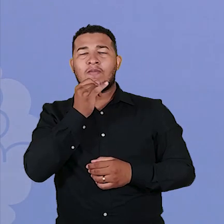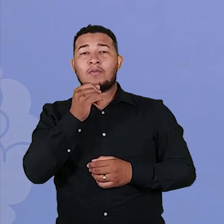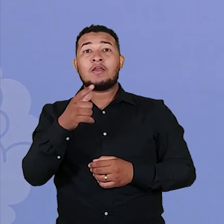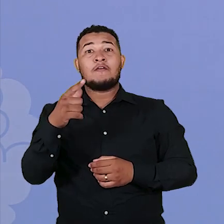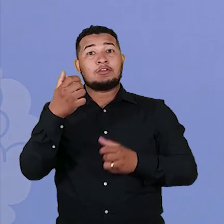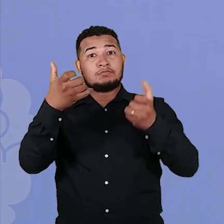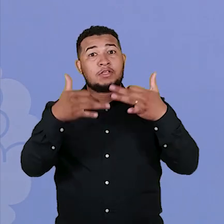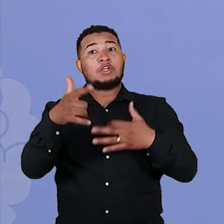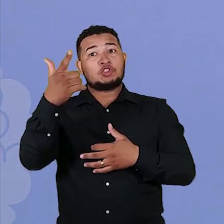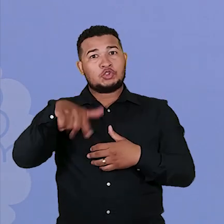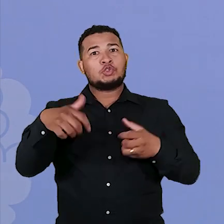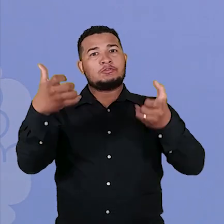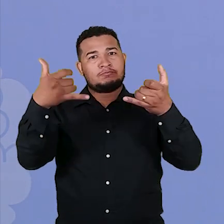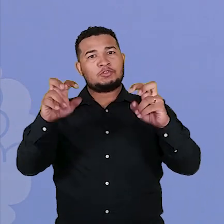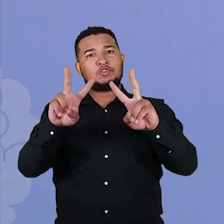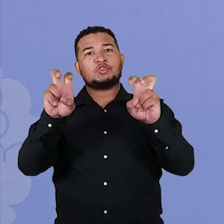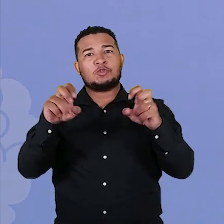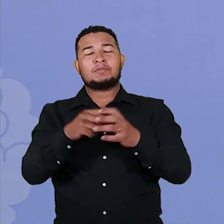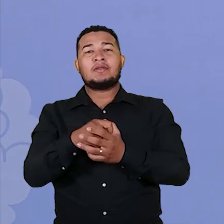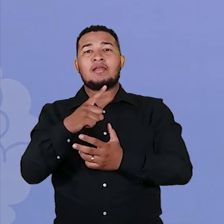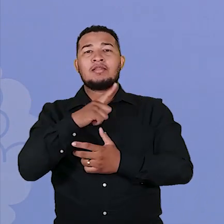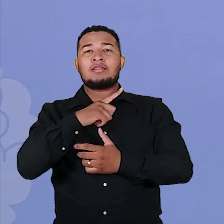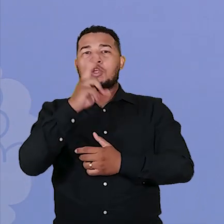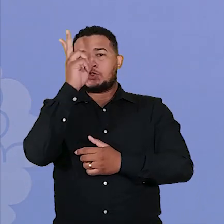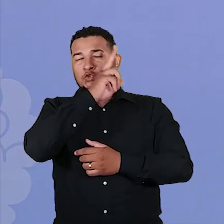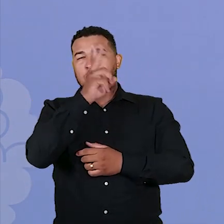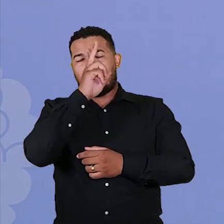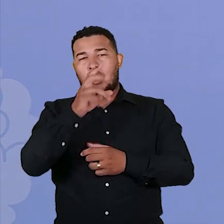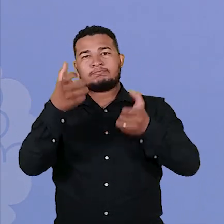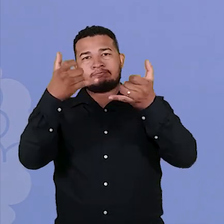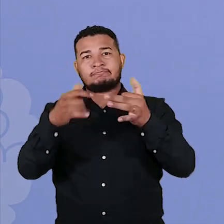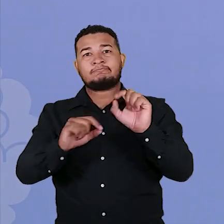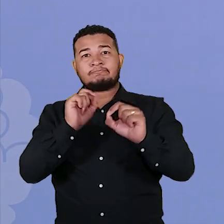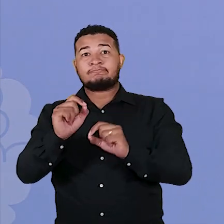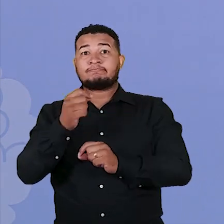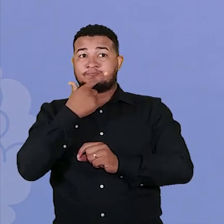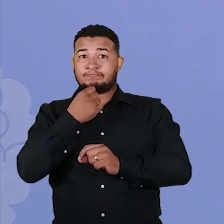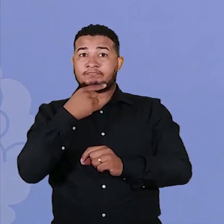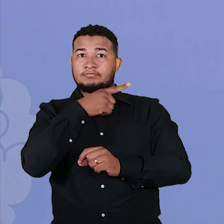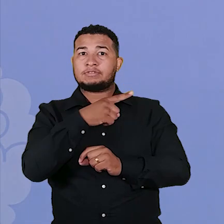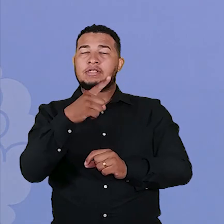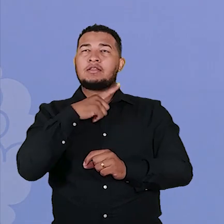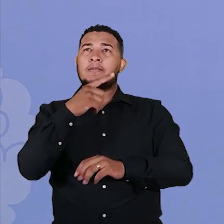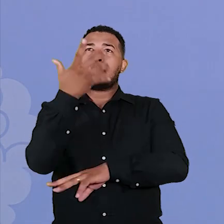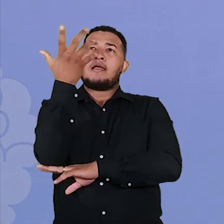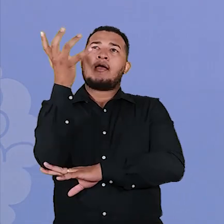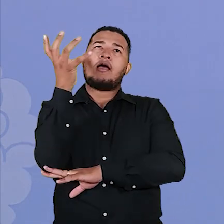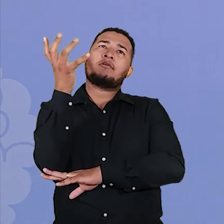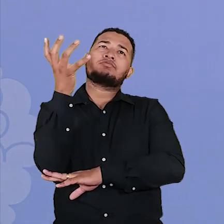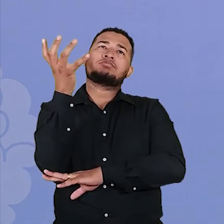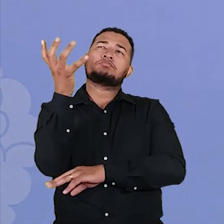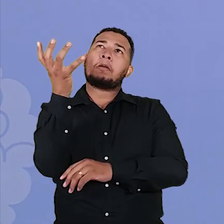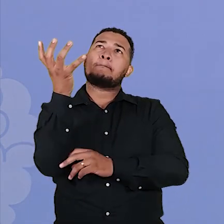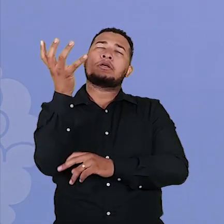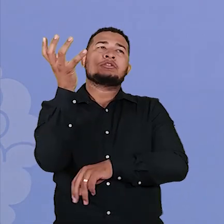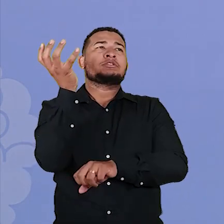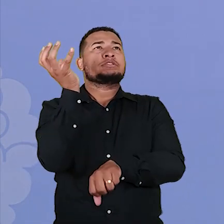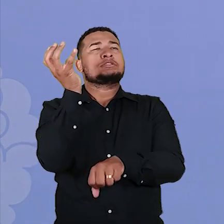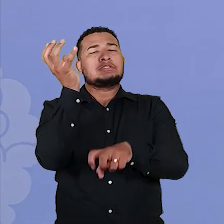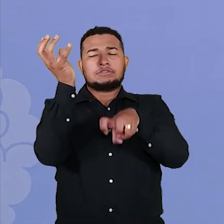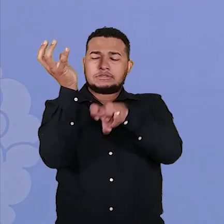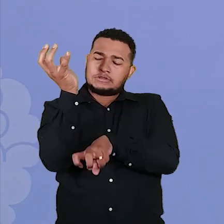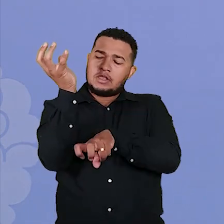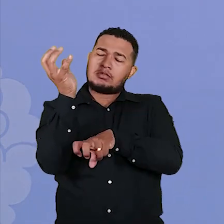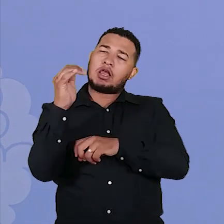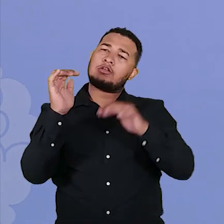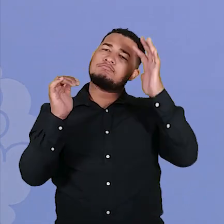ou ainda vão ouvir falar novamente sobre ele é tem uma história né que contam que ele tava debaixo de uma árvore uma macieira